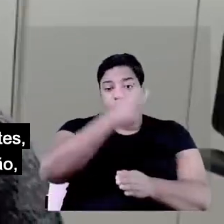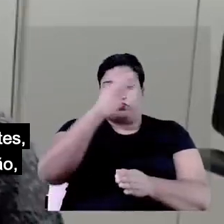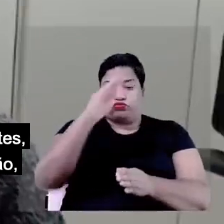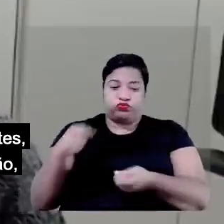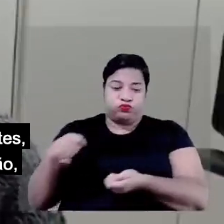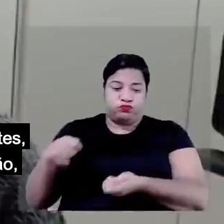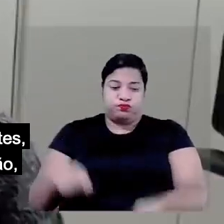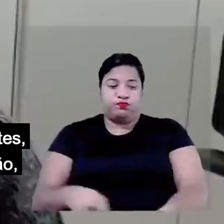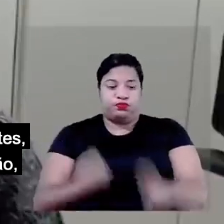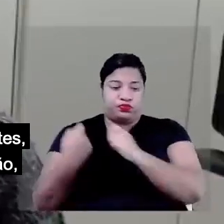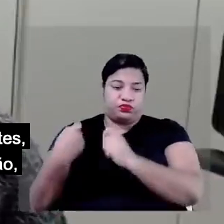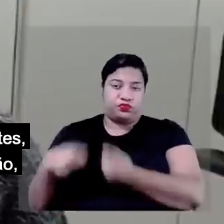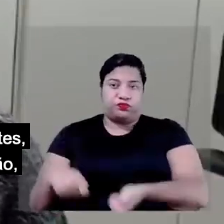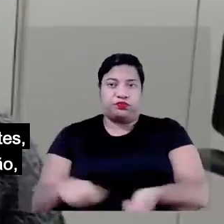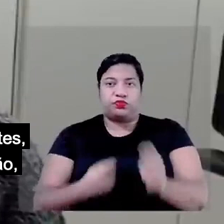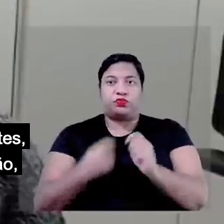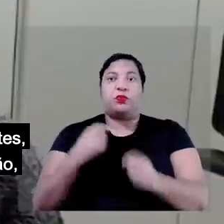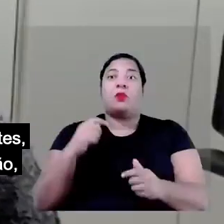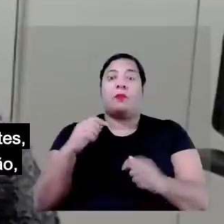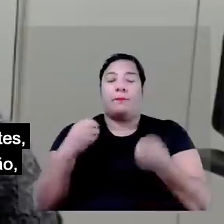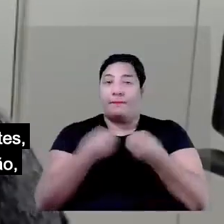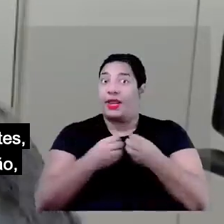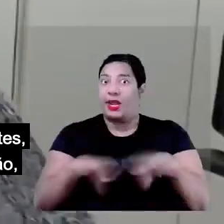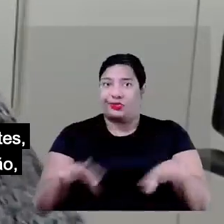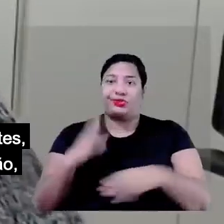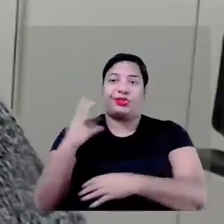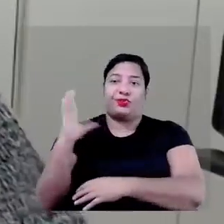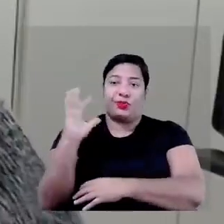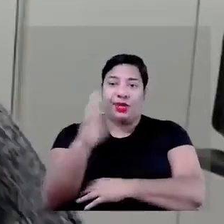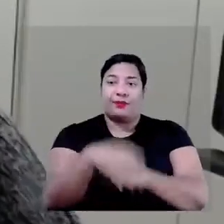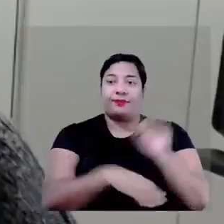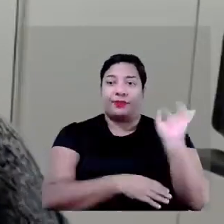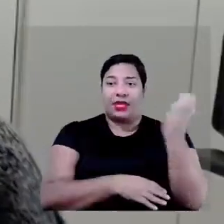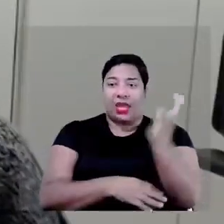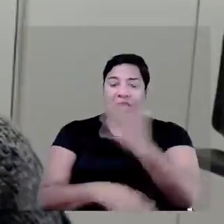degradantes, aí tanto para o meio ambiente quanto para trabalhadores. Então,